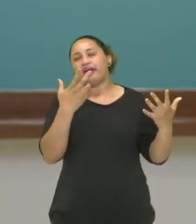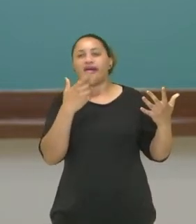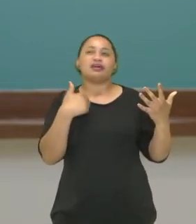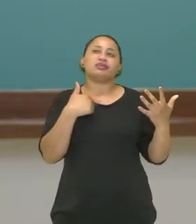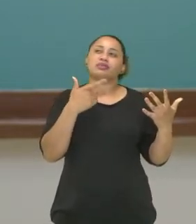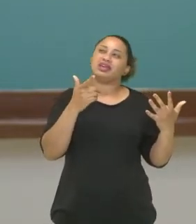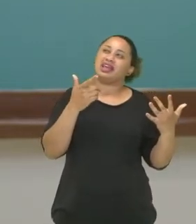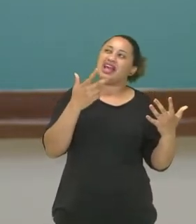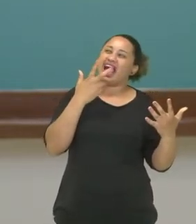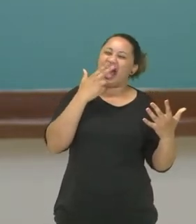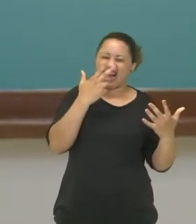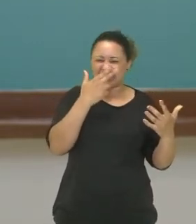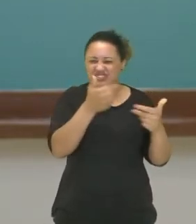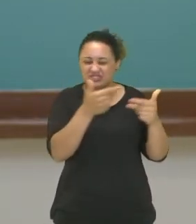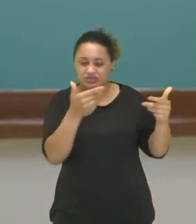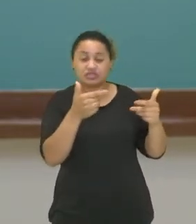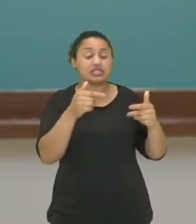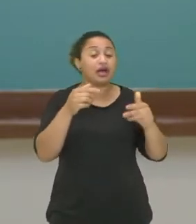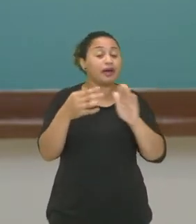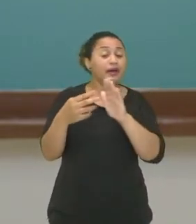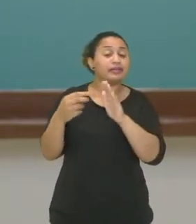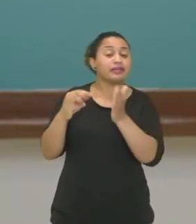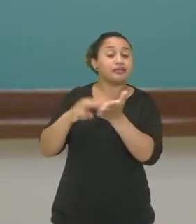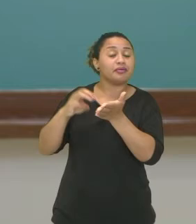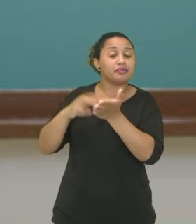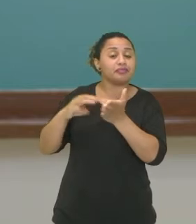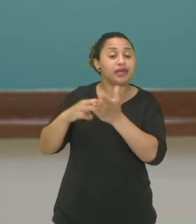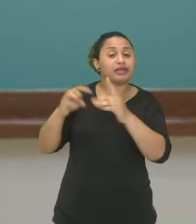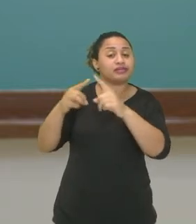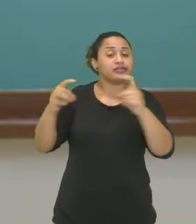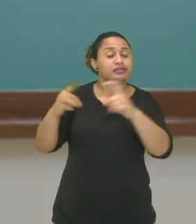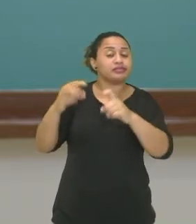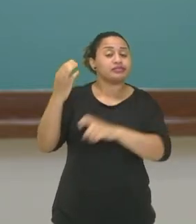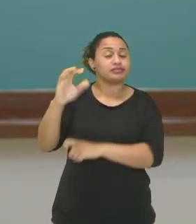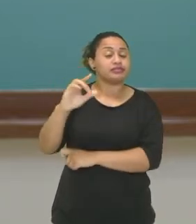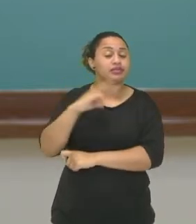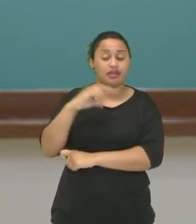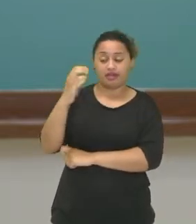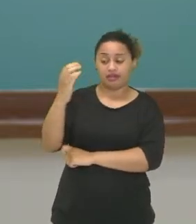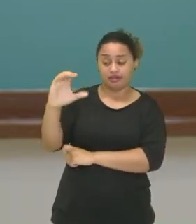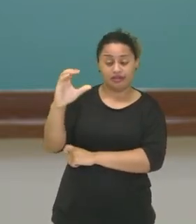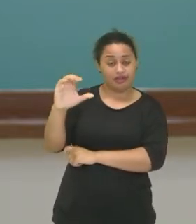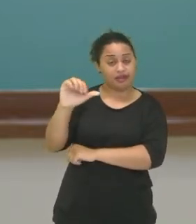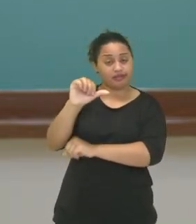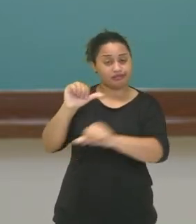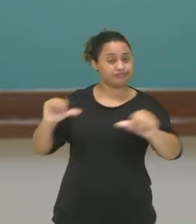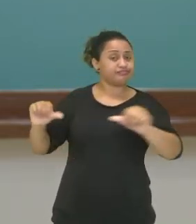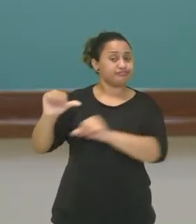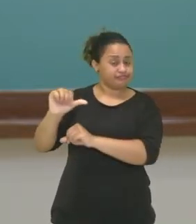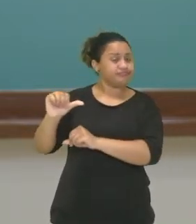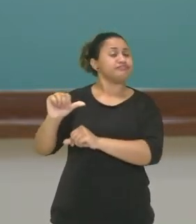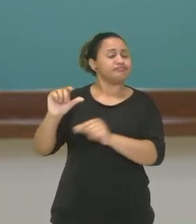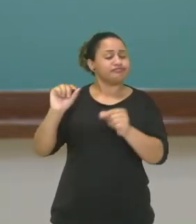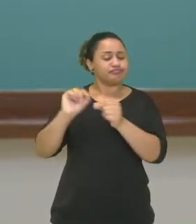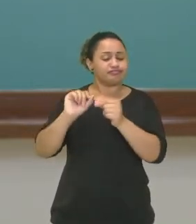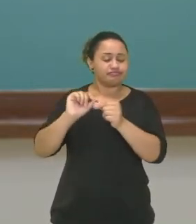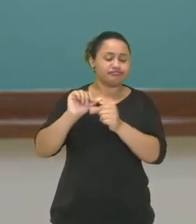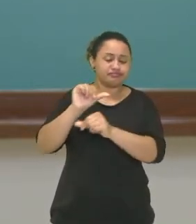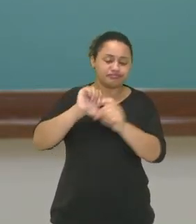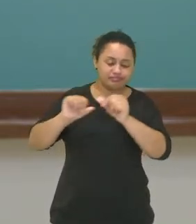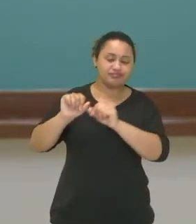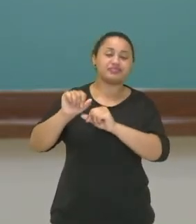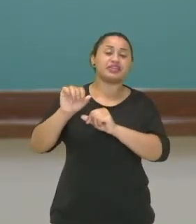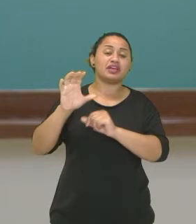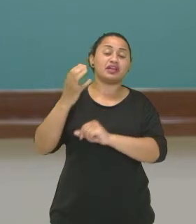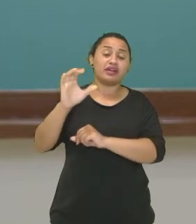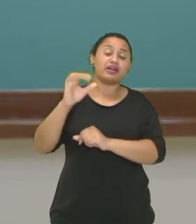O método científico se desenvolve nesse período. A ciência muda, torna-se ao mesmo tempo uma ciência